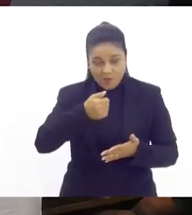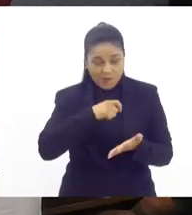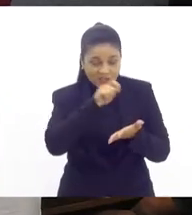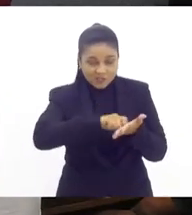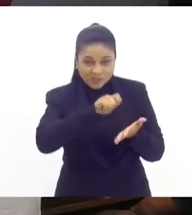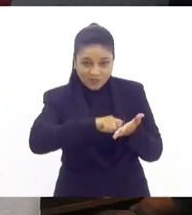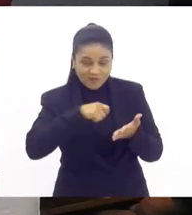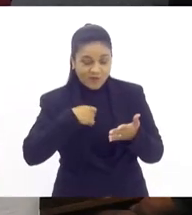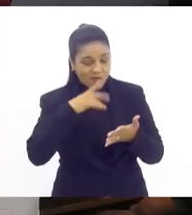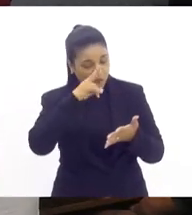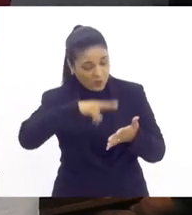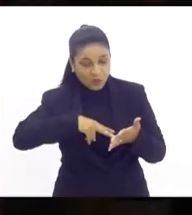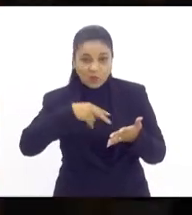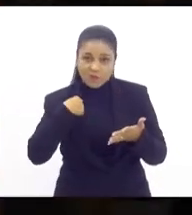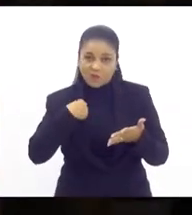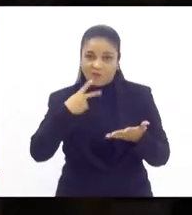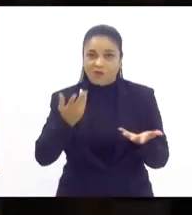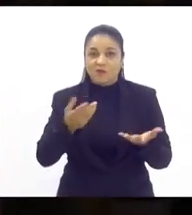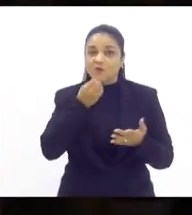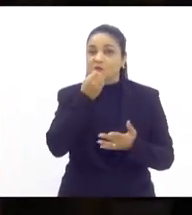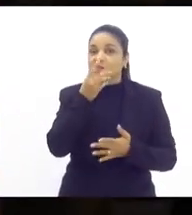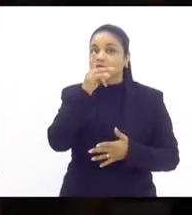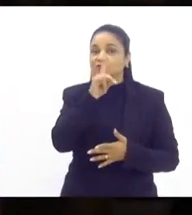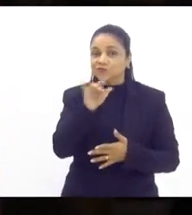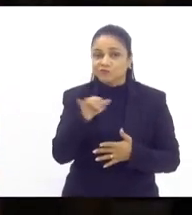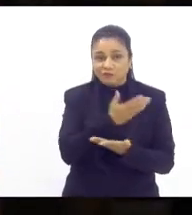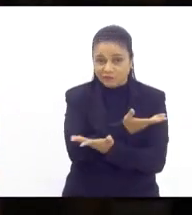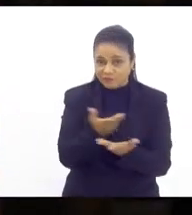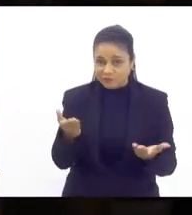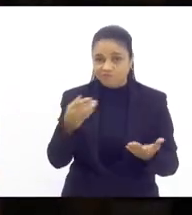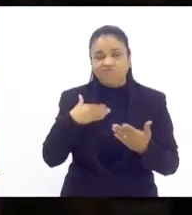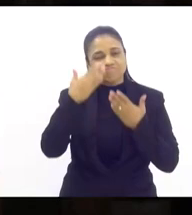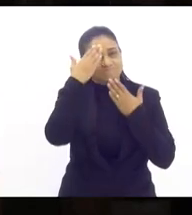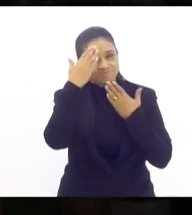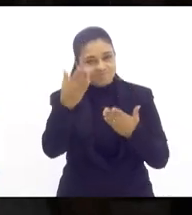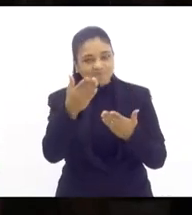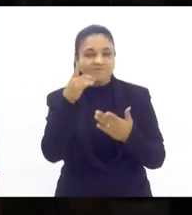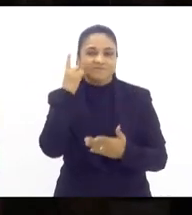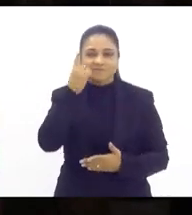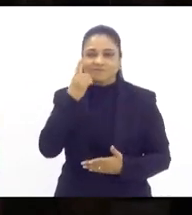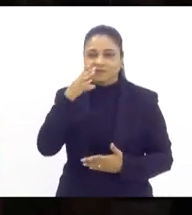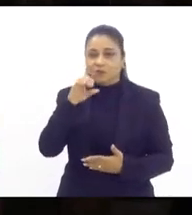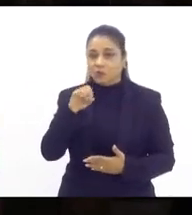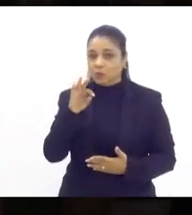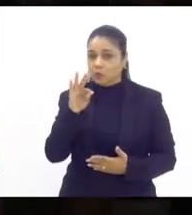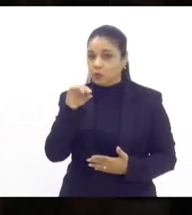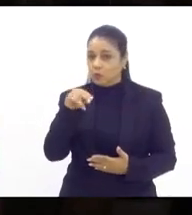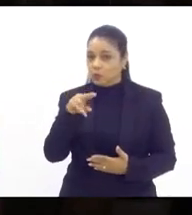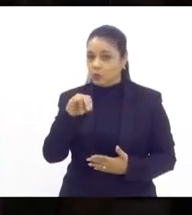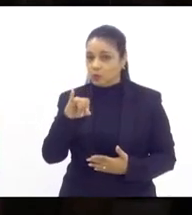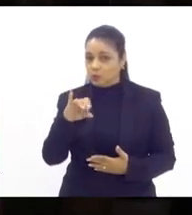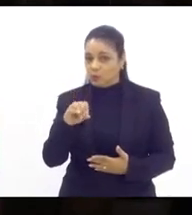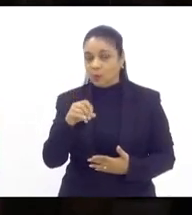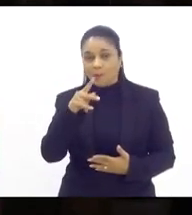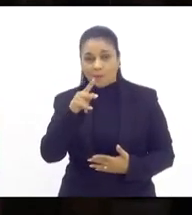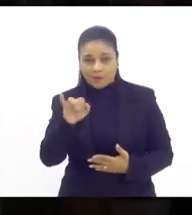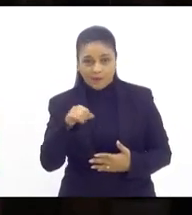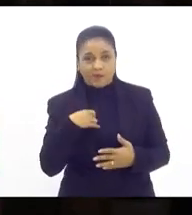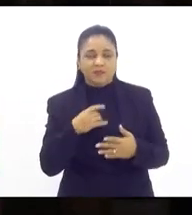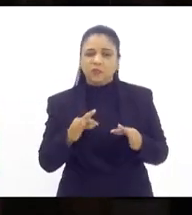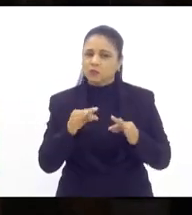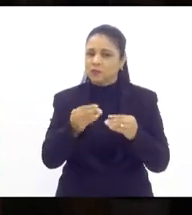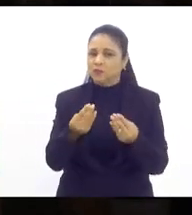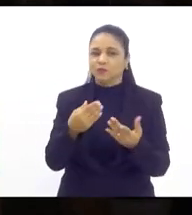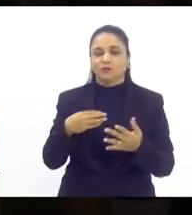que eu vou falar tá bom dia a todos agradeço a vossa excelência Deputado Antônio de Paula pai né E todos os envolvidos